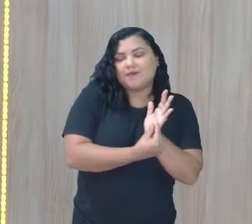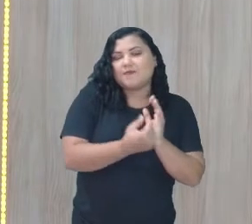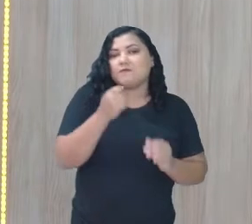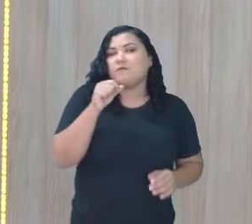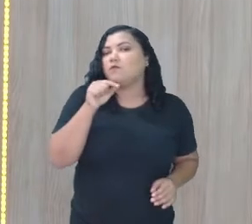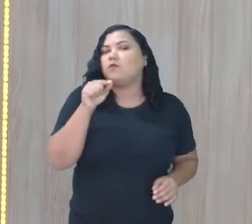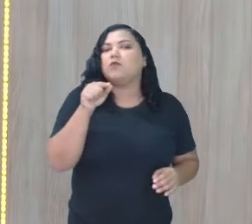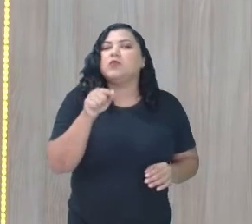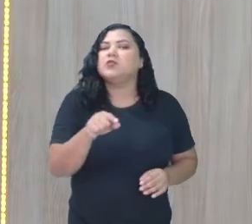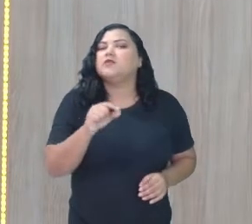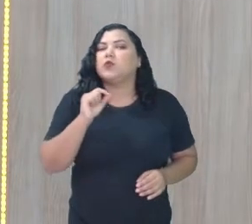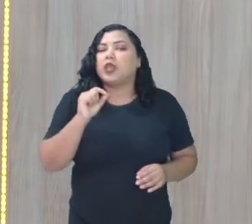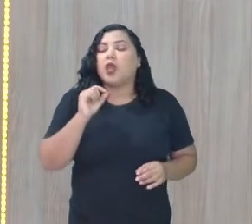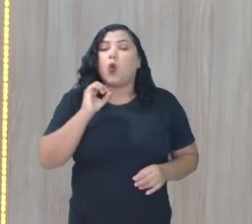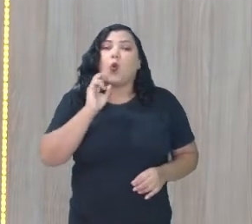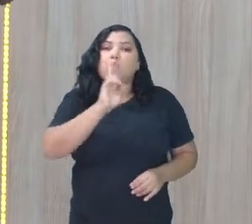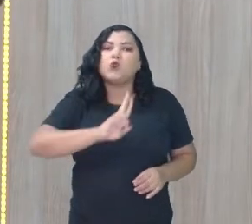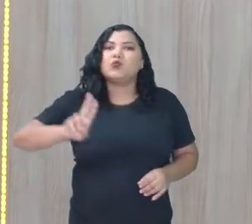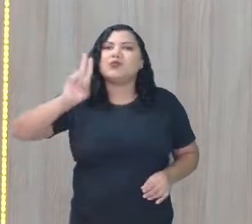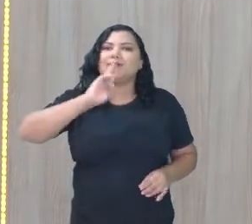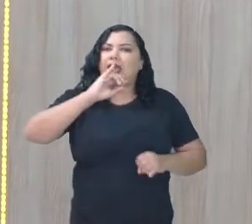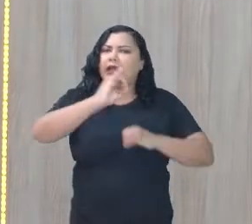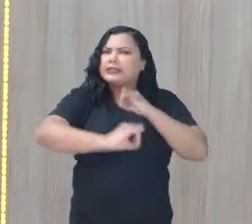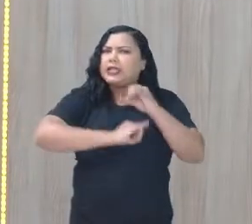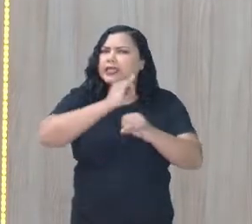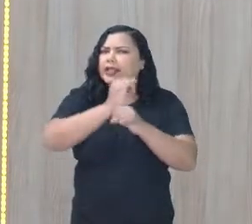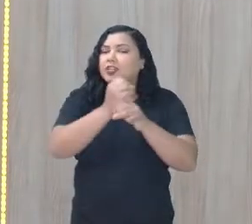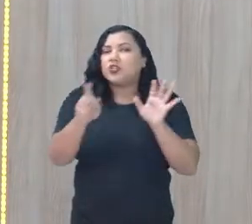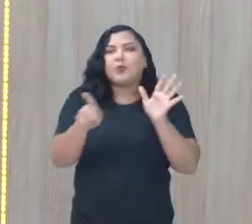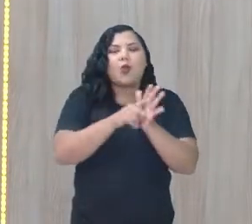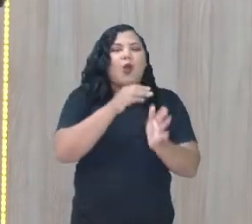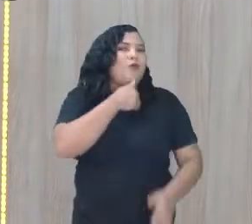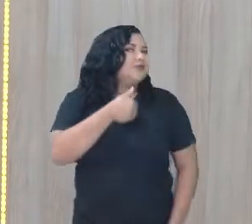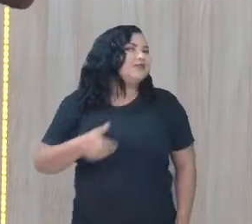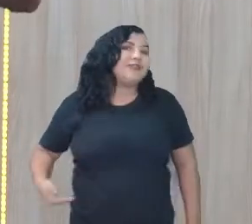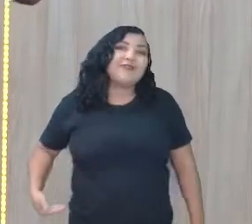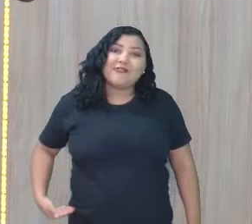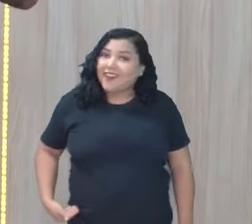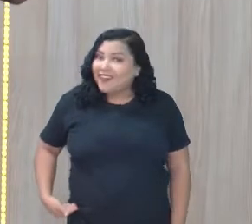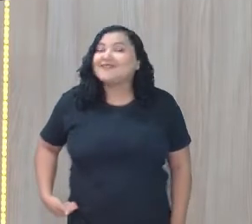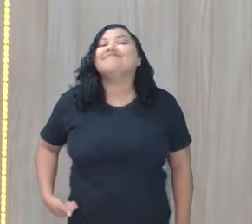você vai fazer isso com internet financiada. Você não vai